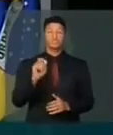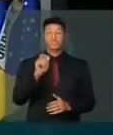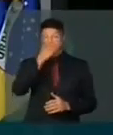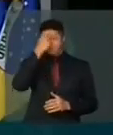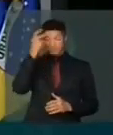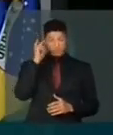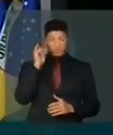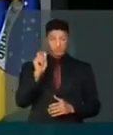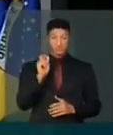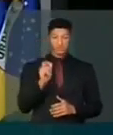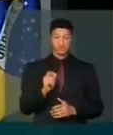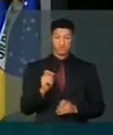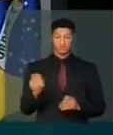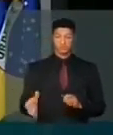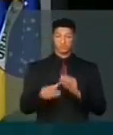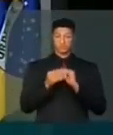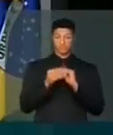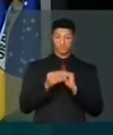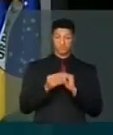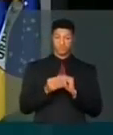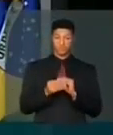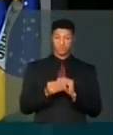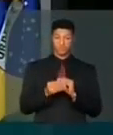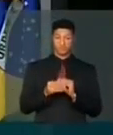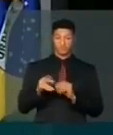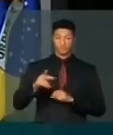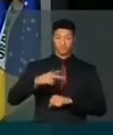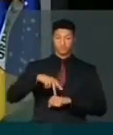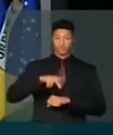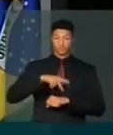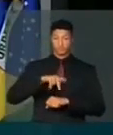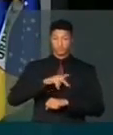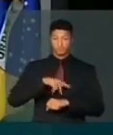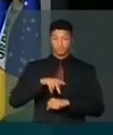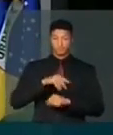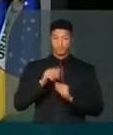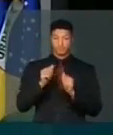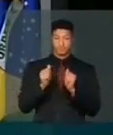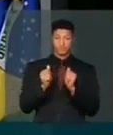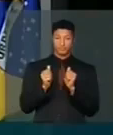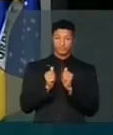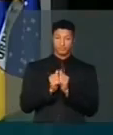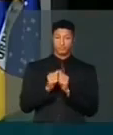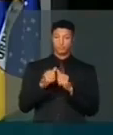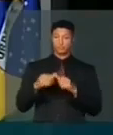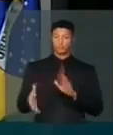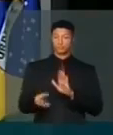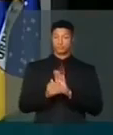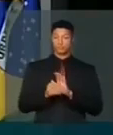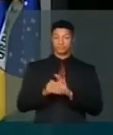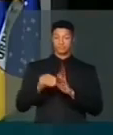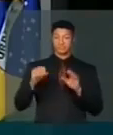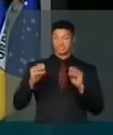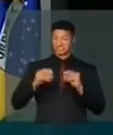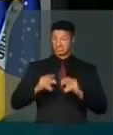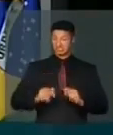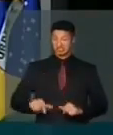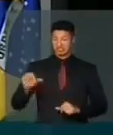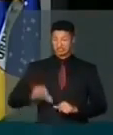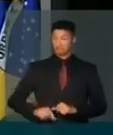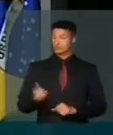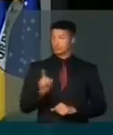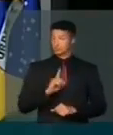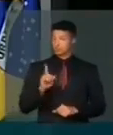quem colocou esse país, não é, se é que se colocou na lama,